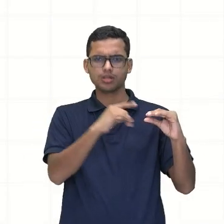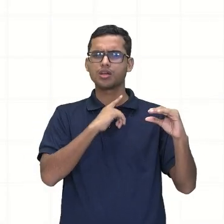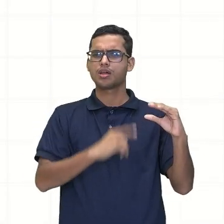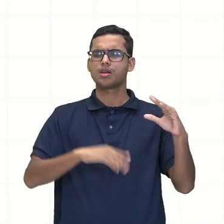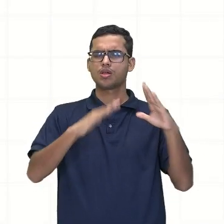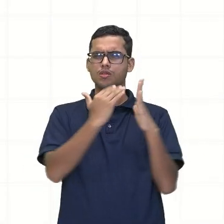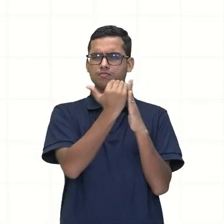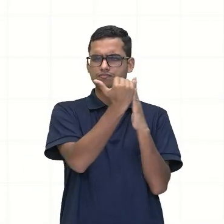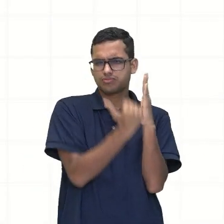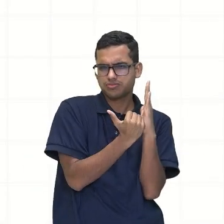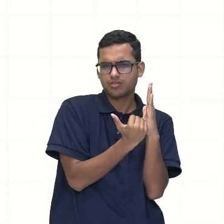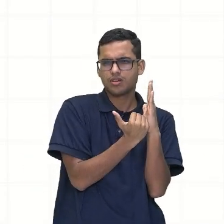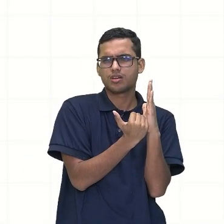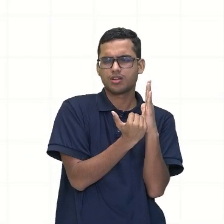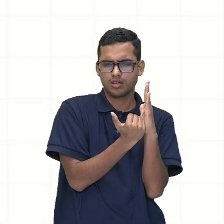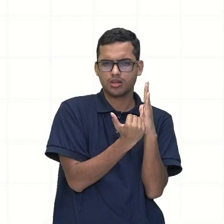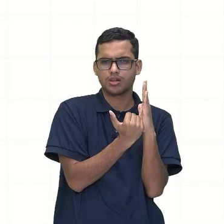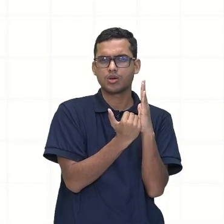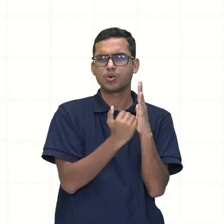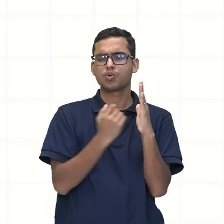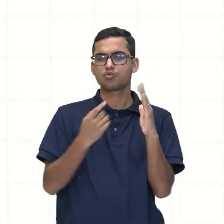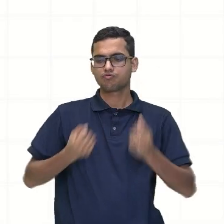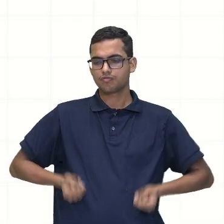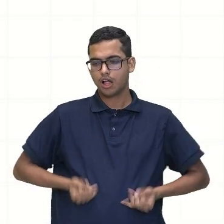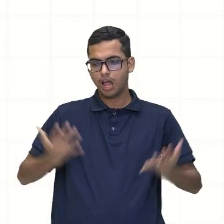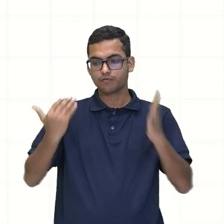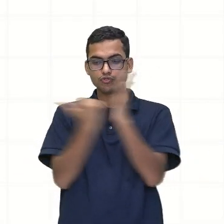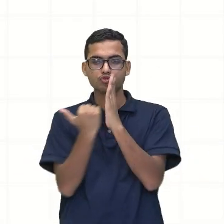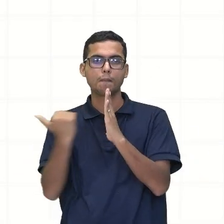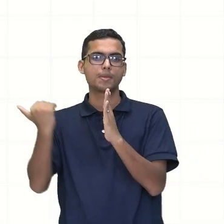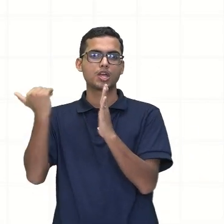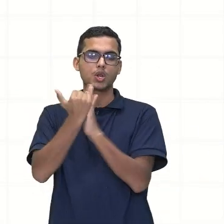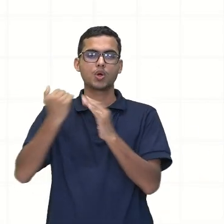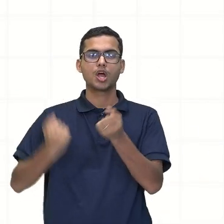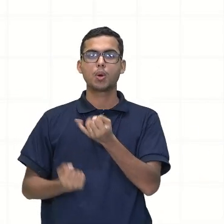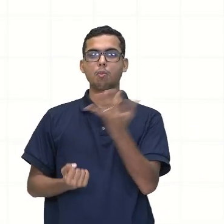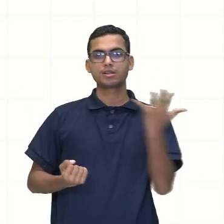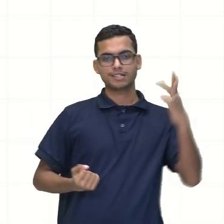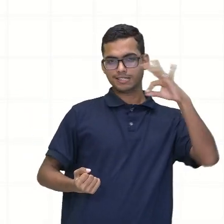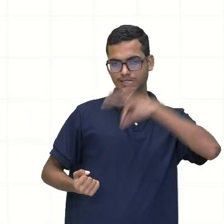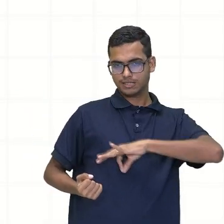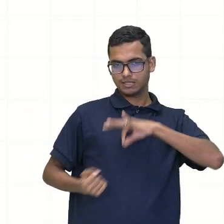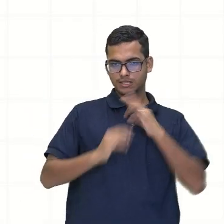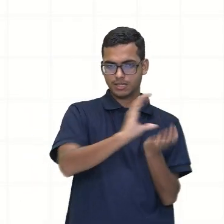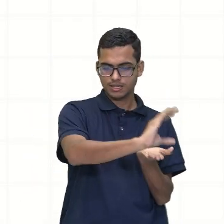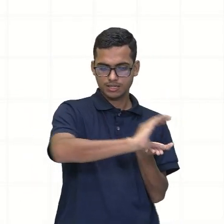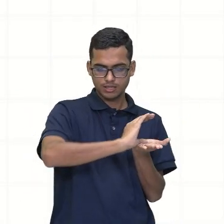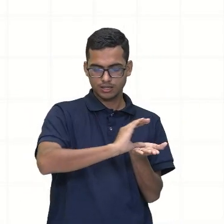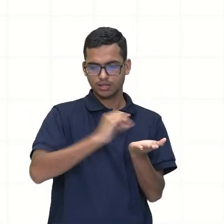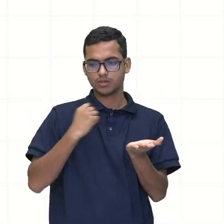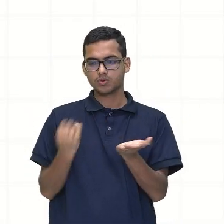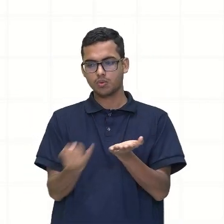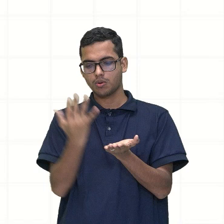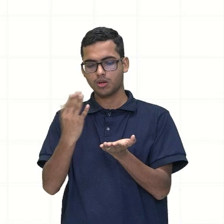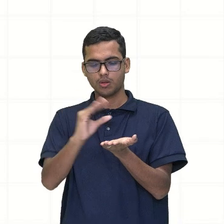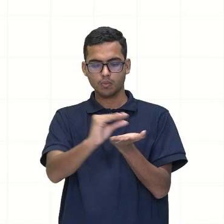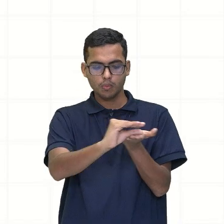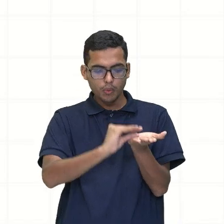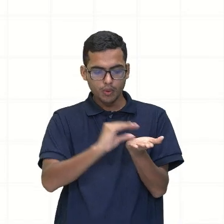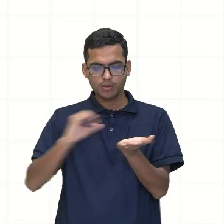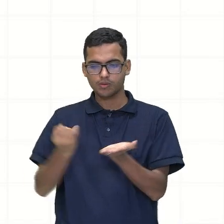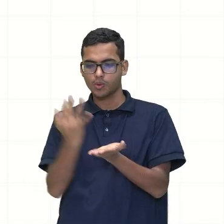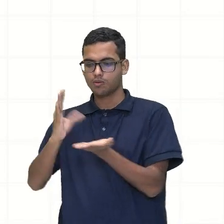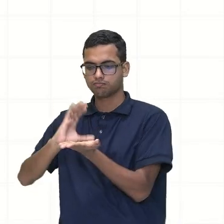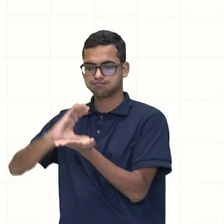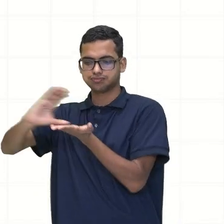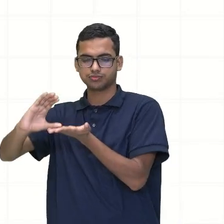Nas contas bancárias, o saldo indica quanto dinheiro a pessoa tem no banco. Quando se faz um depósito, o